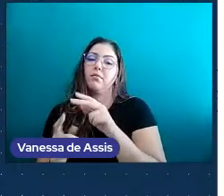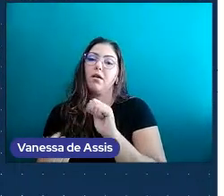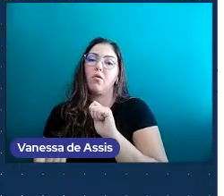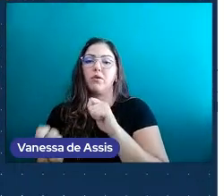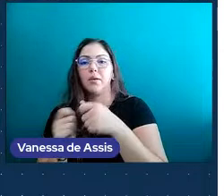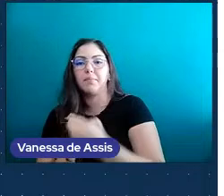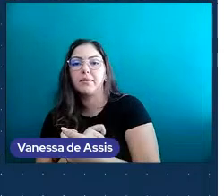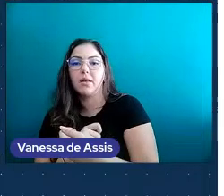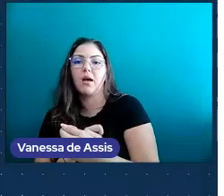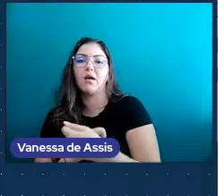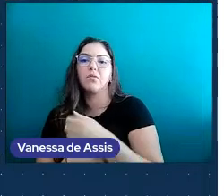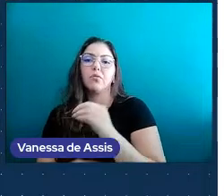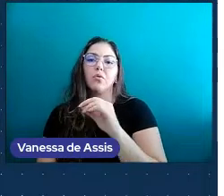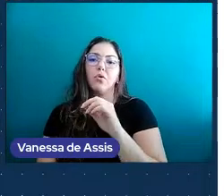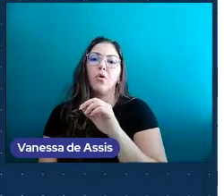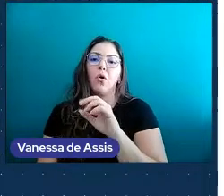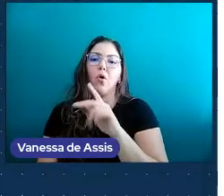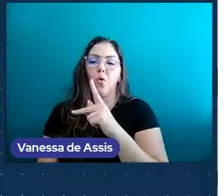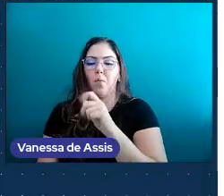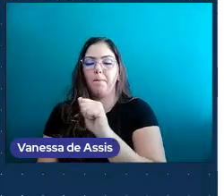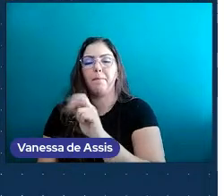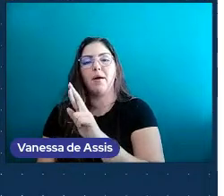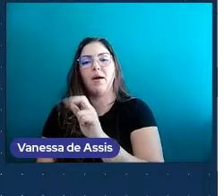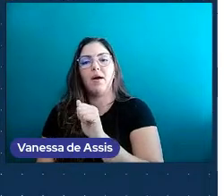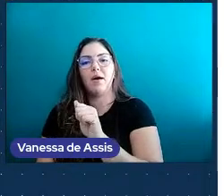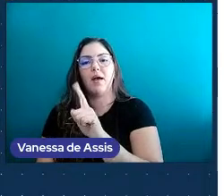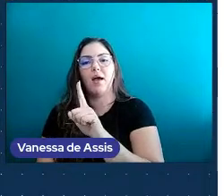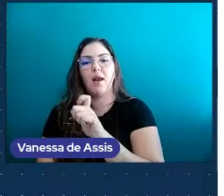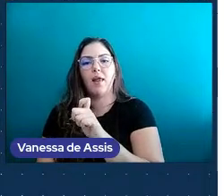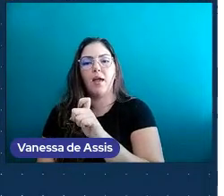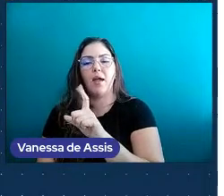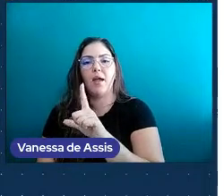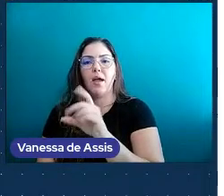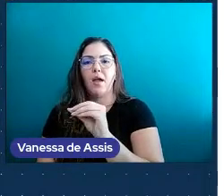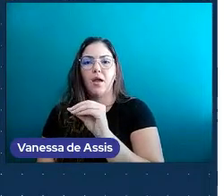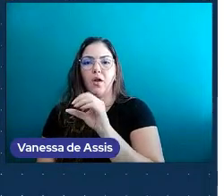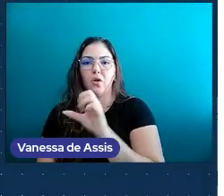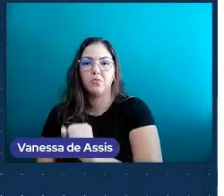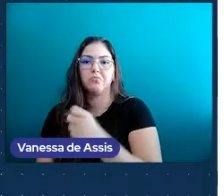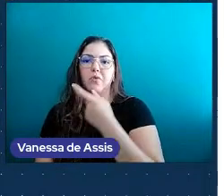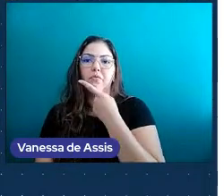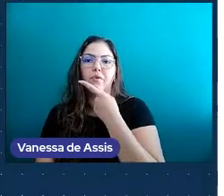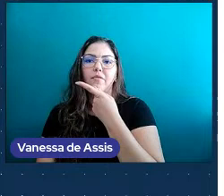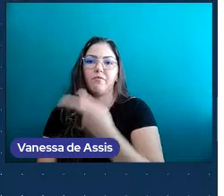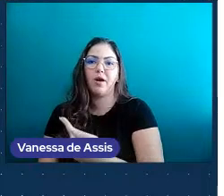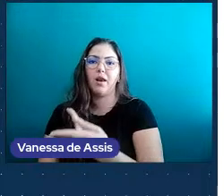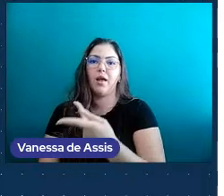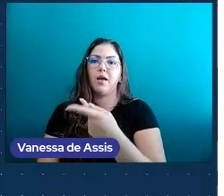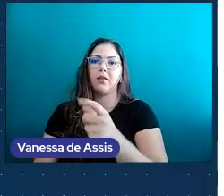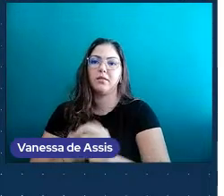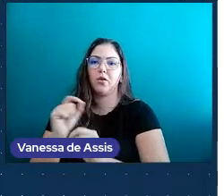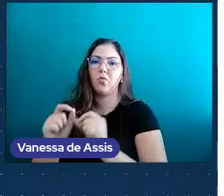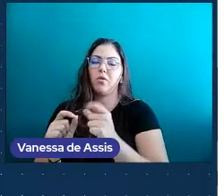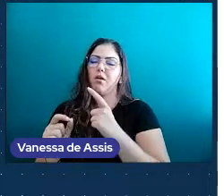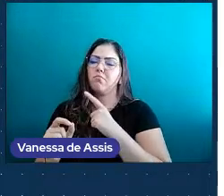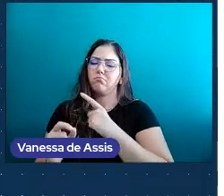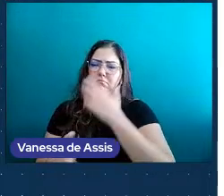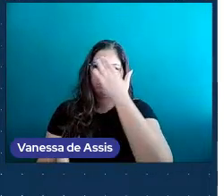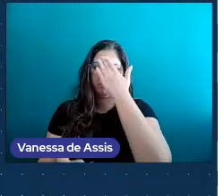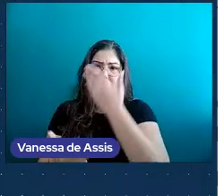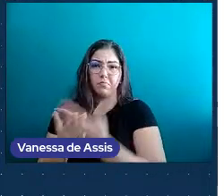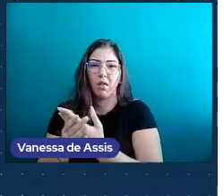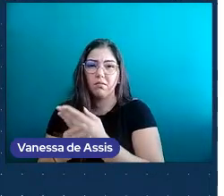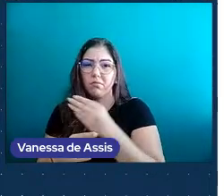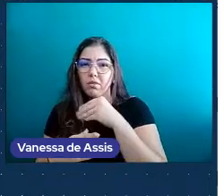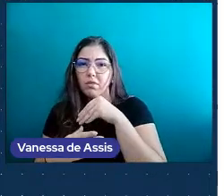eles derivam do paradigma quantitativo. Então, lá no paradigma quantitativo, a gente tem a validade interna. Daí, aqui, a gente